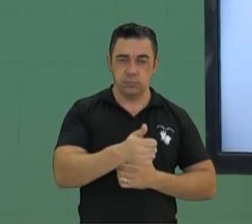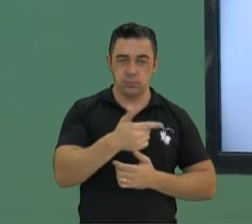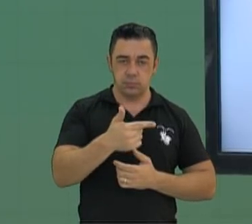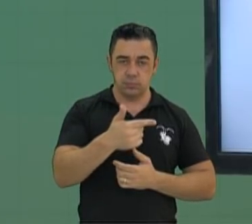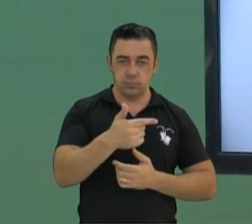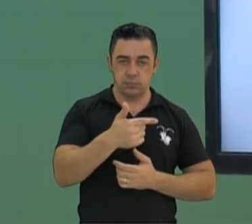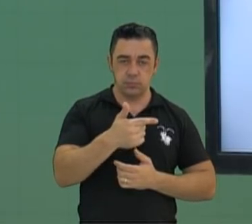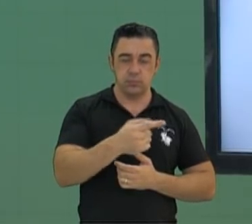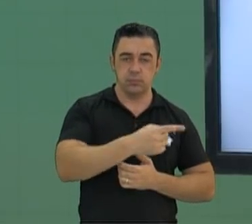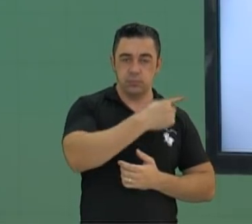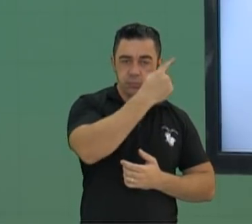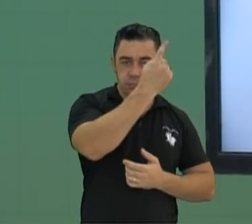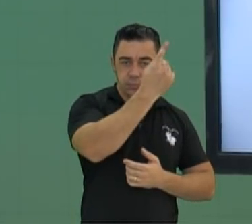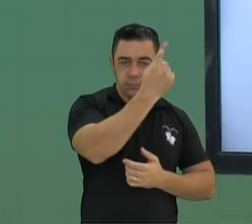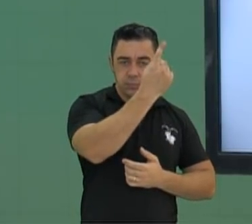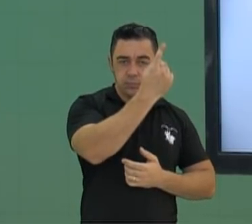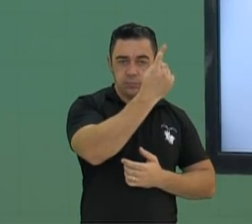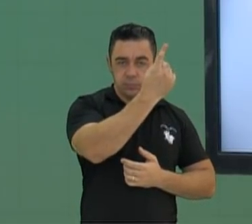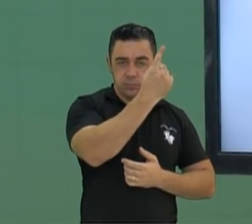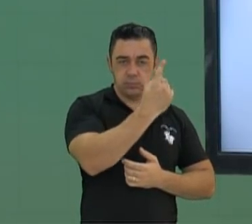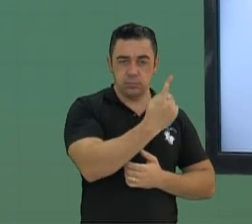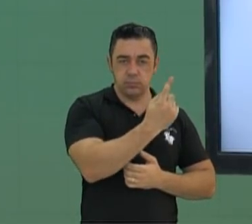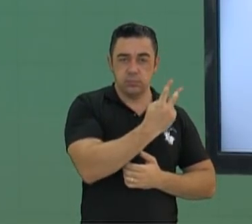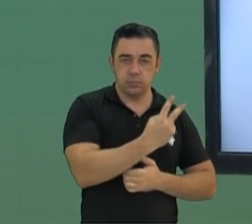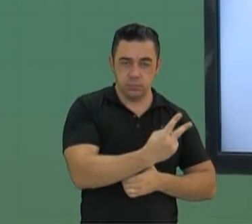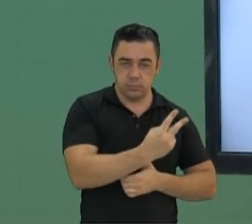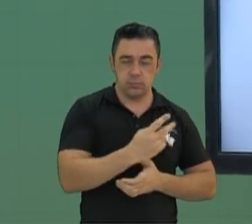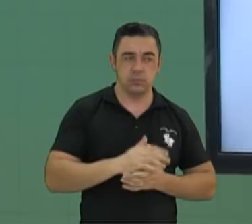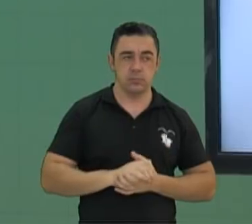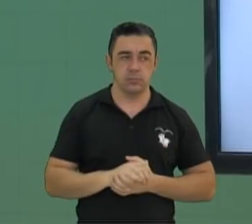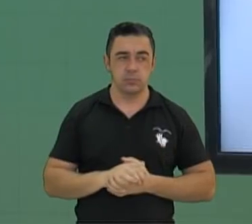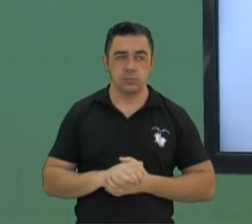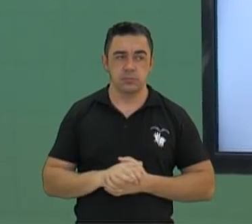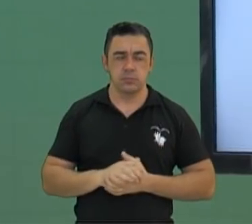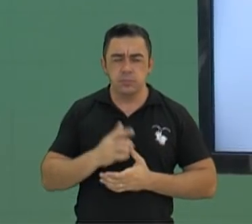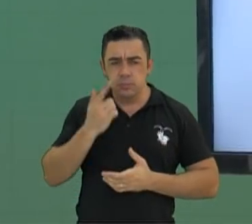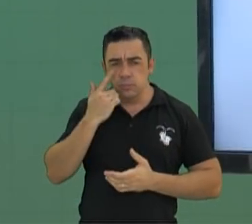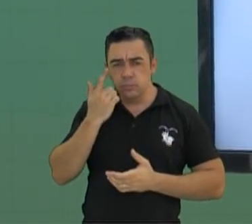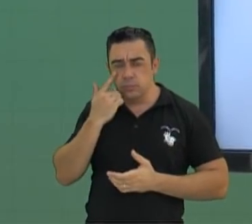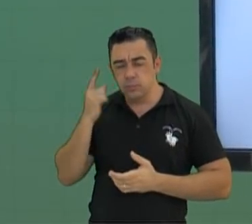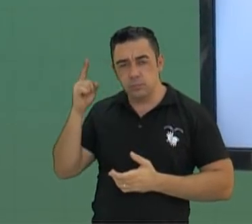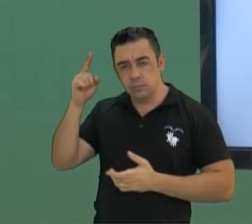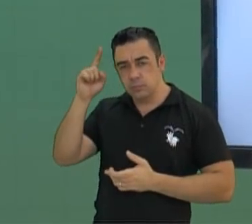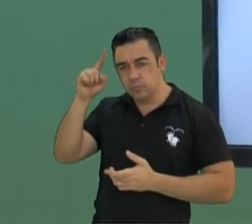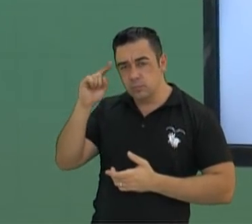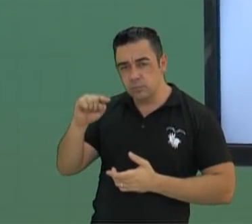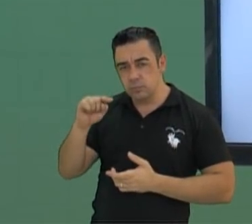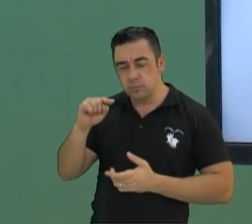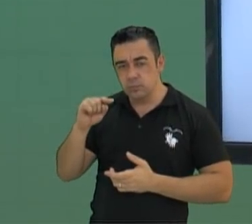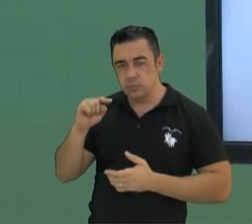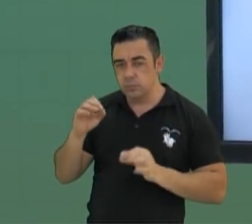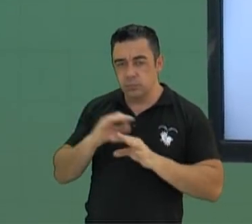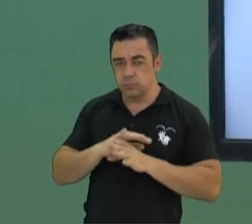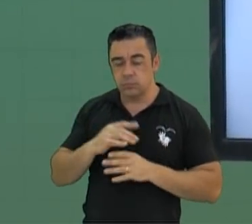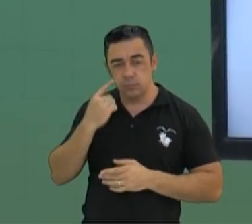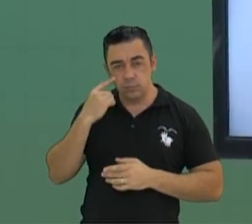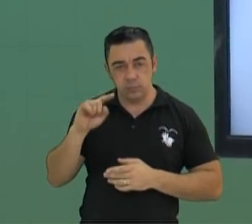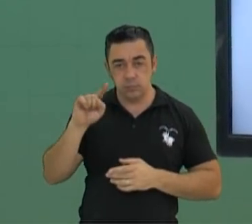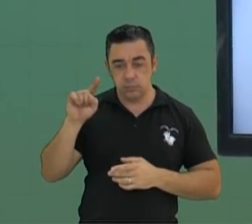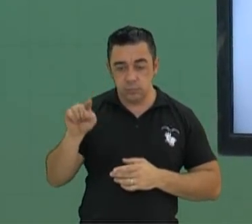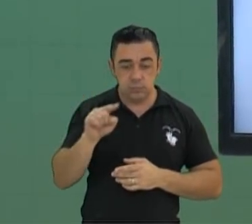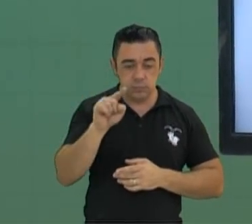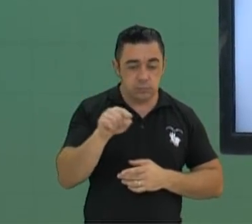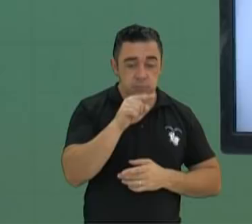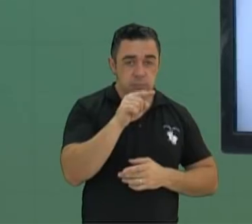7 dá 12. Sobe 1. 1 mais 1, 2. Acabou? Não.